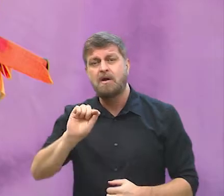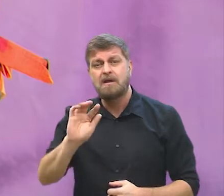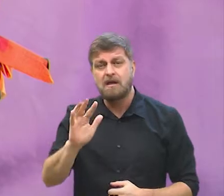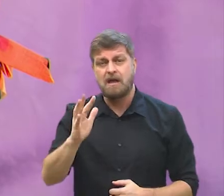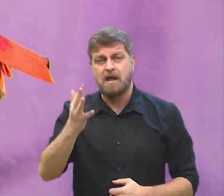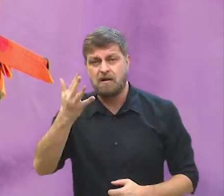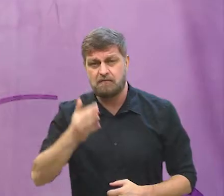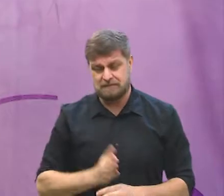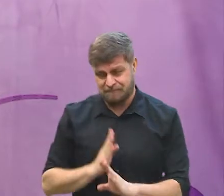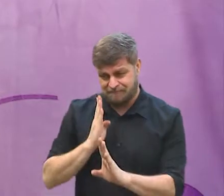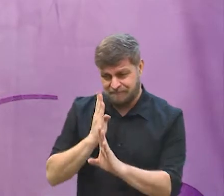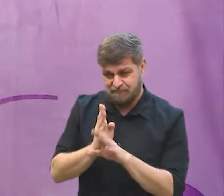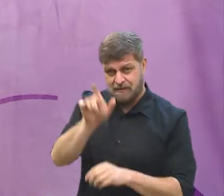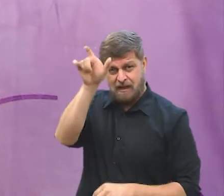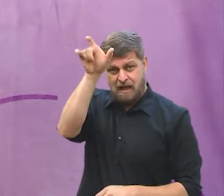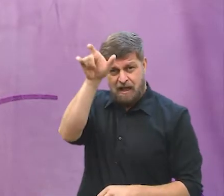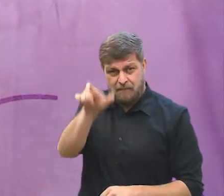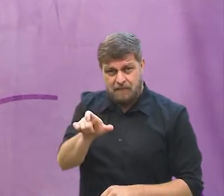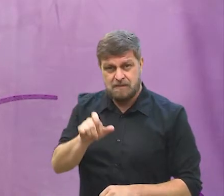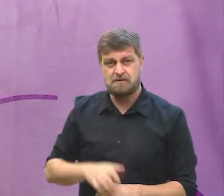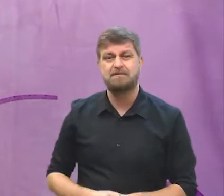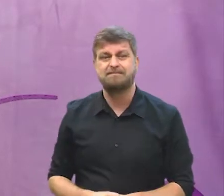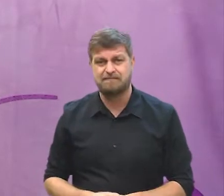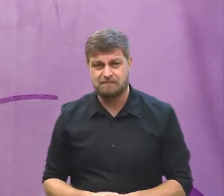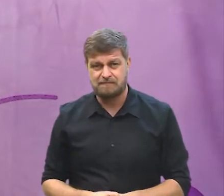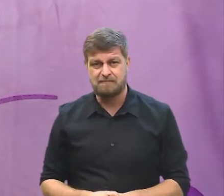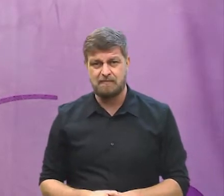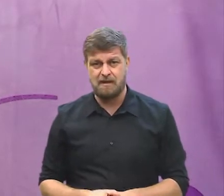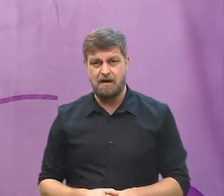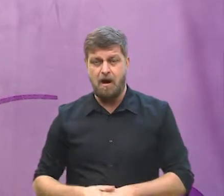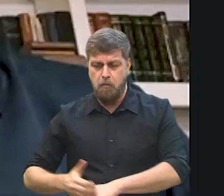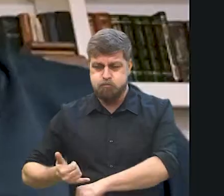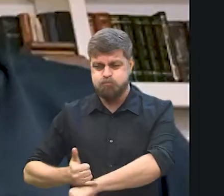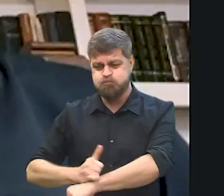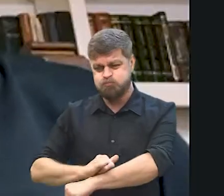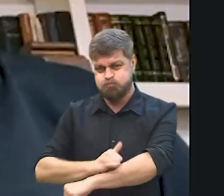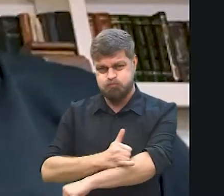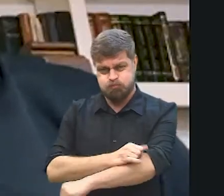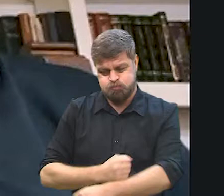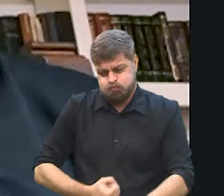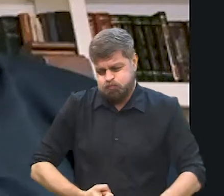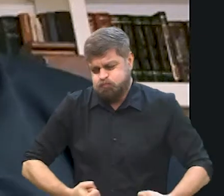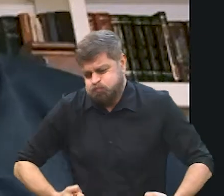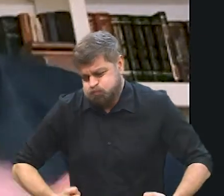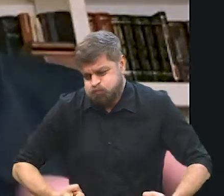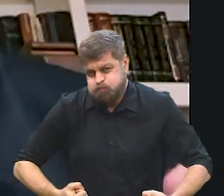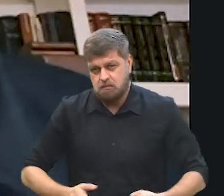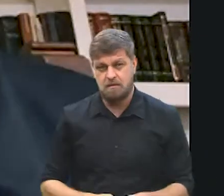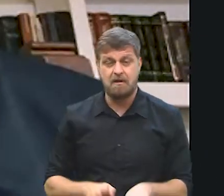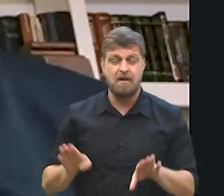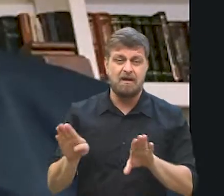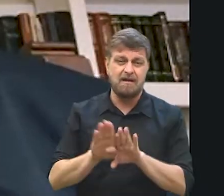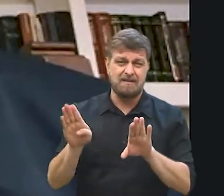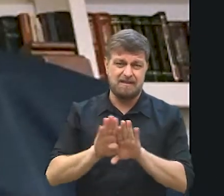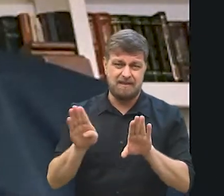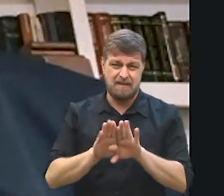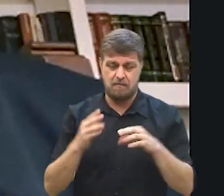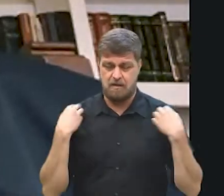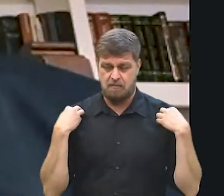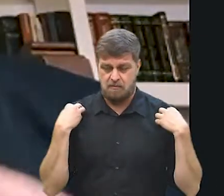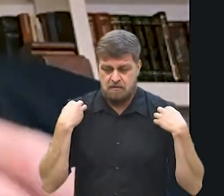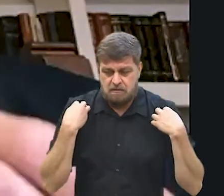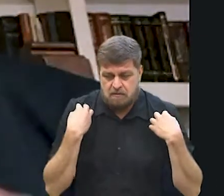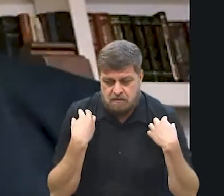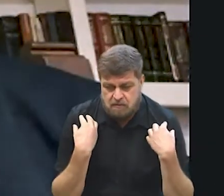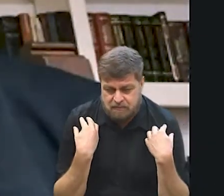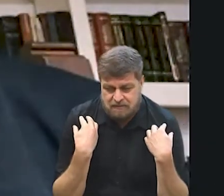pode encontrar são pessoas com excesso de peso corporal e de alterações de postura. Em vez